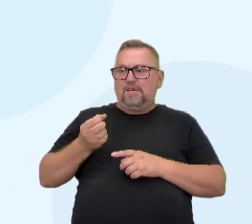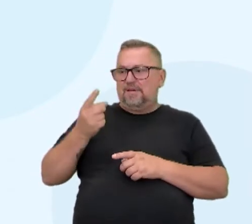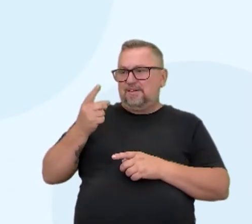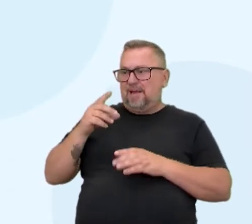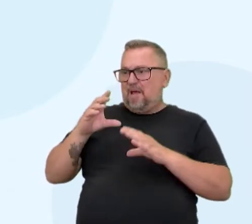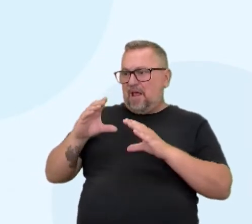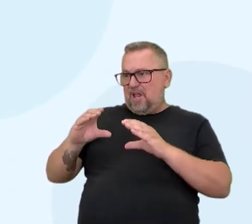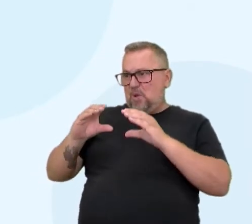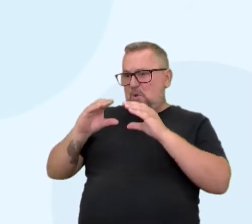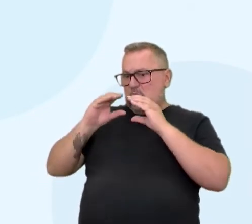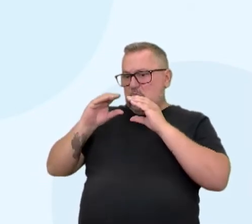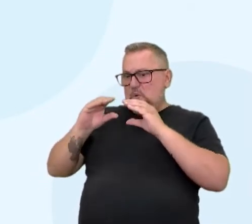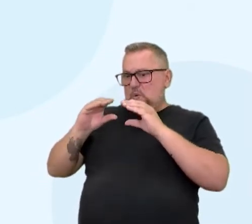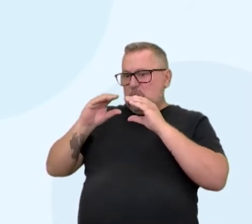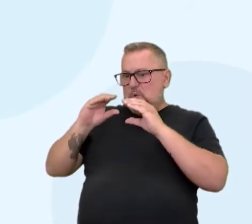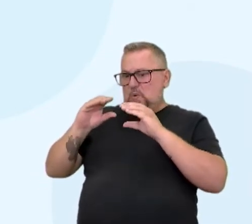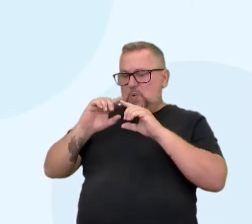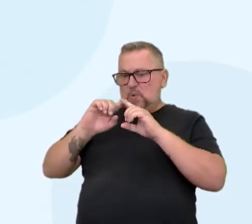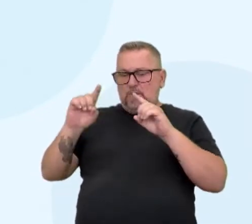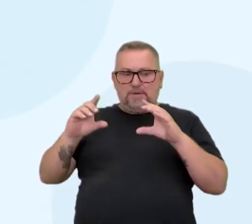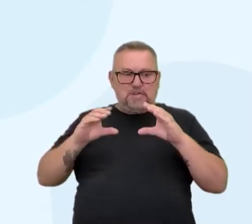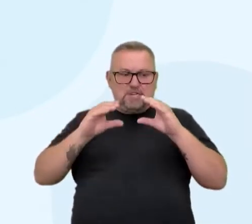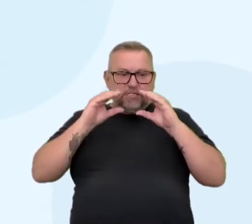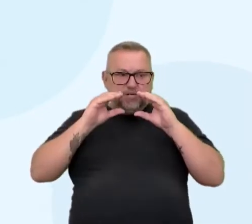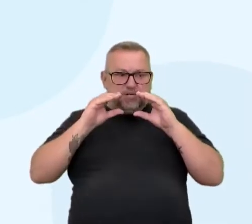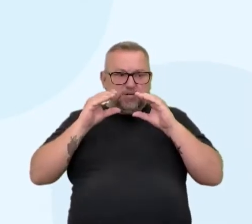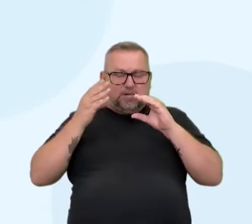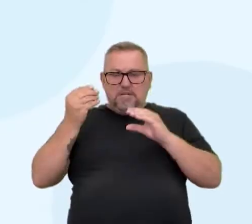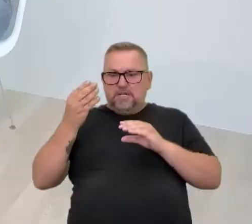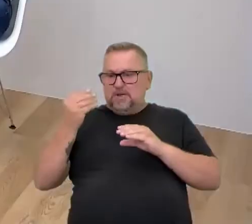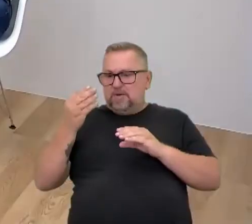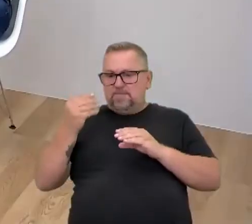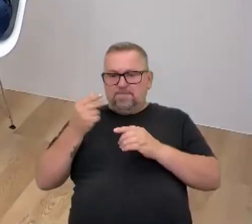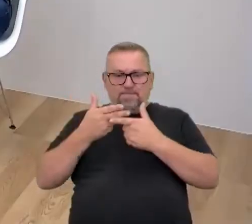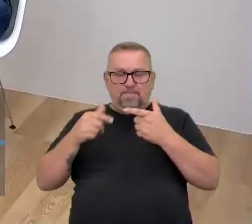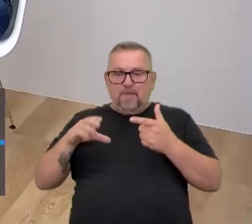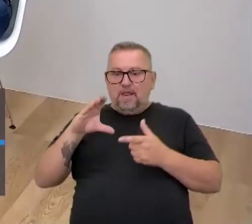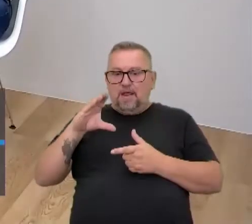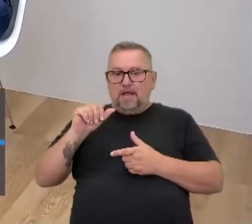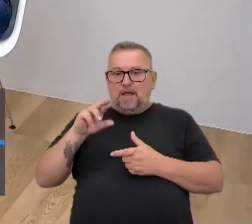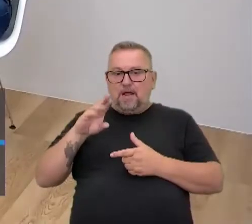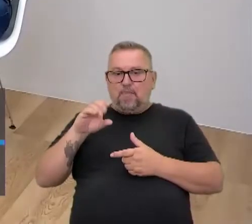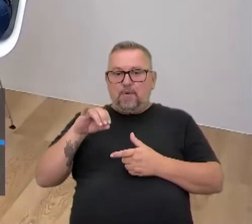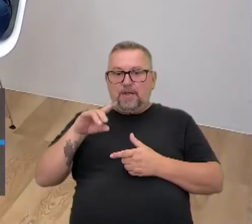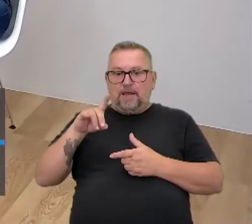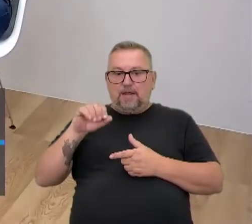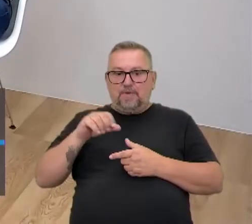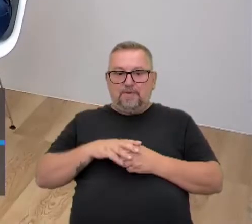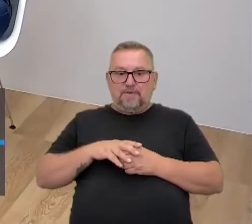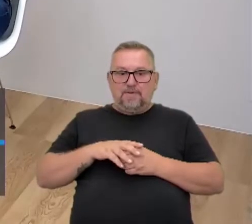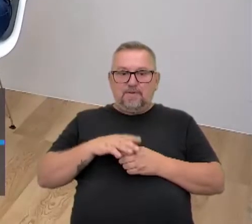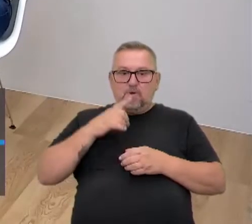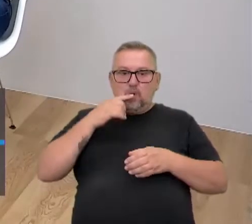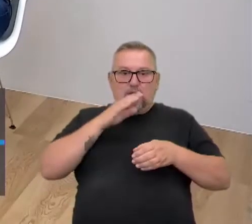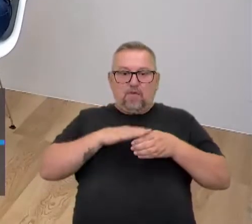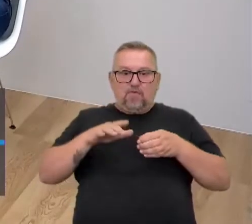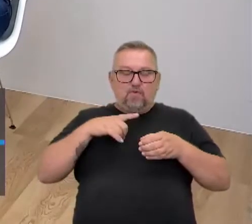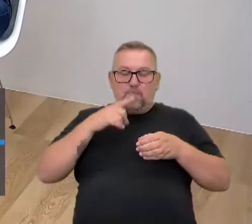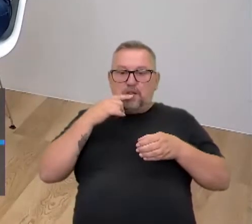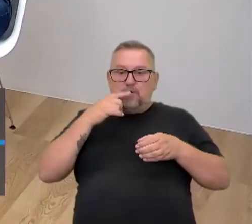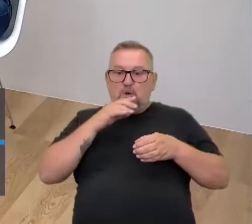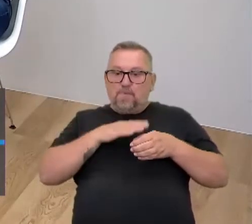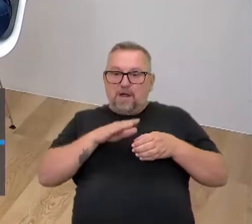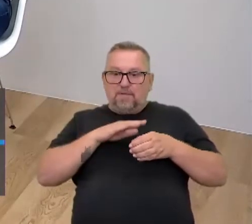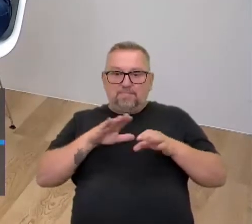no hambúrguer ou, né, no meu sanduíche eu tenho lá o pão que tem carboidrato. O ketchup tem tomate, pronto. Exato, então